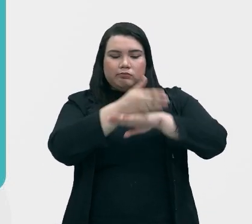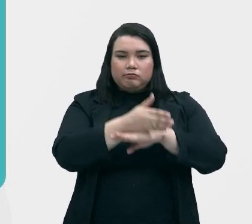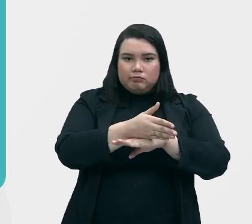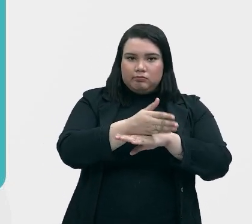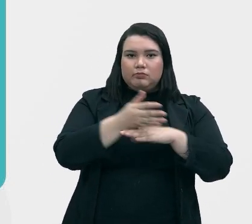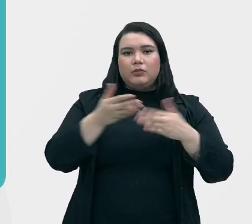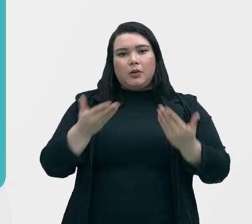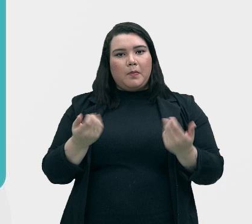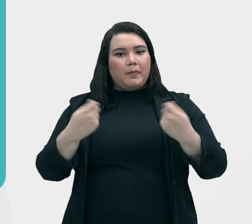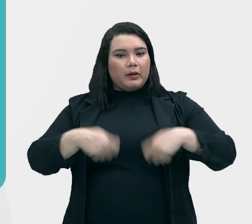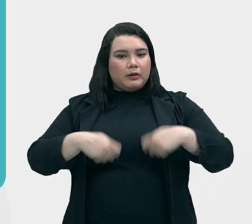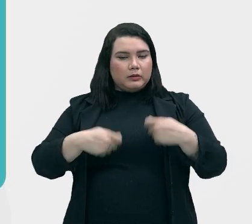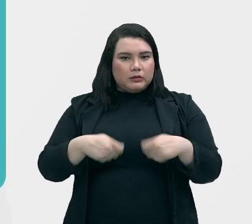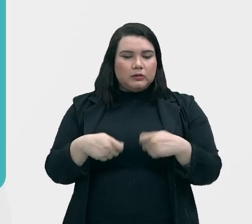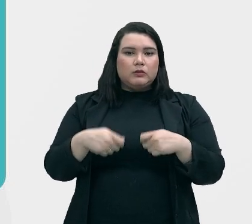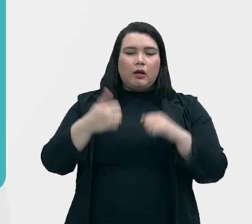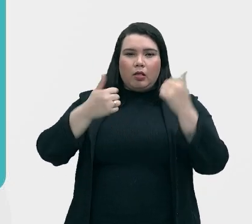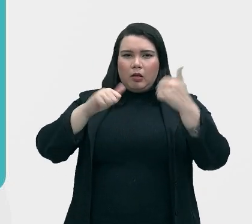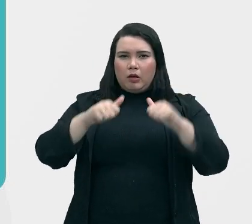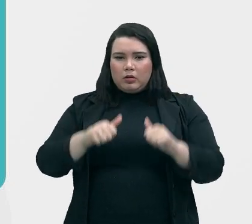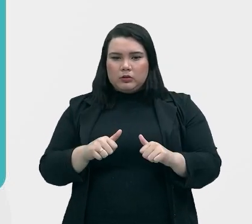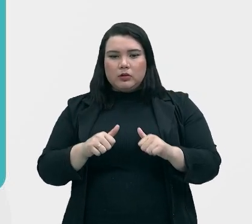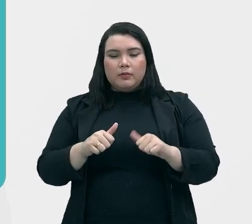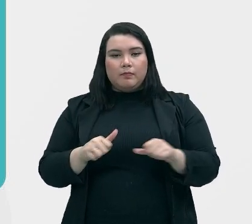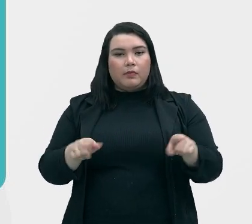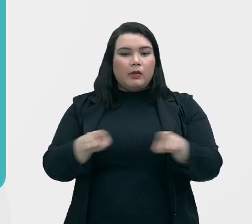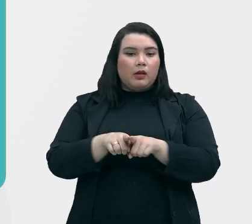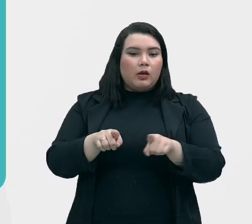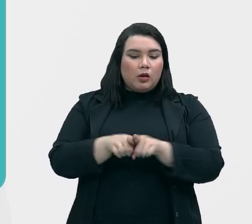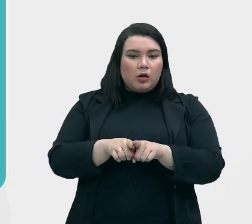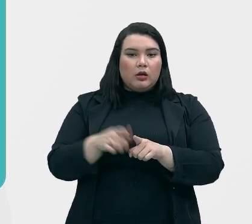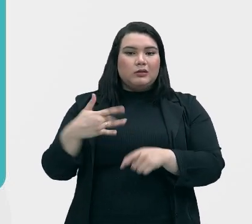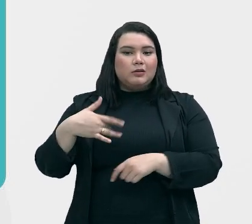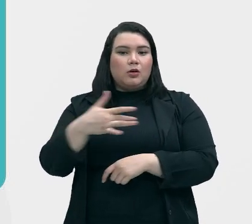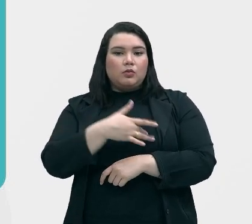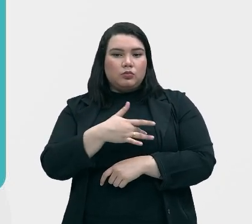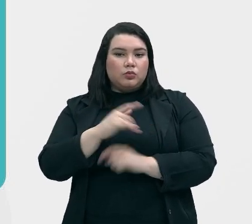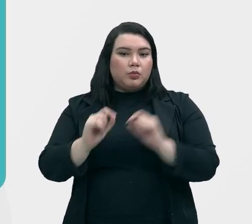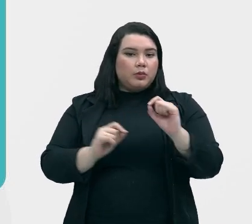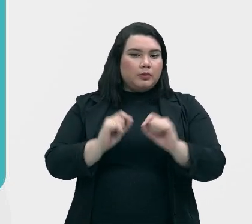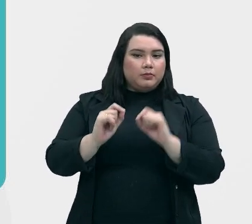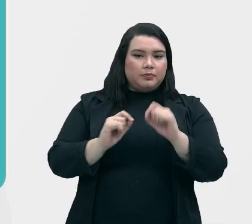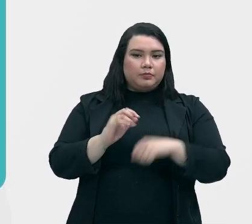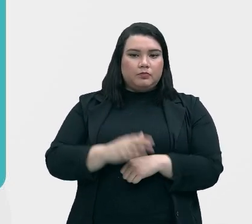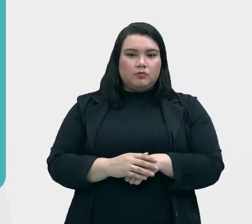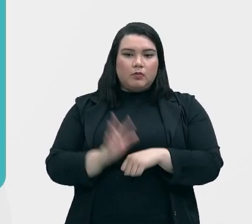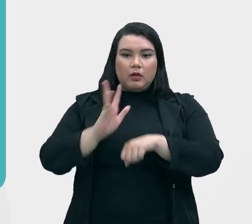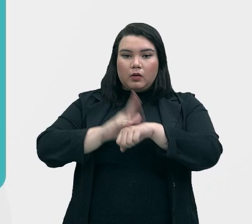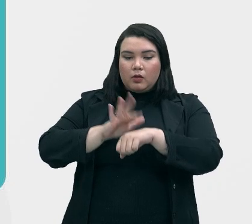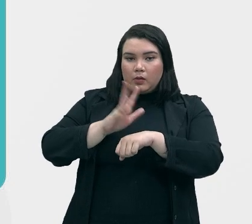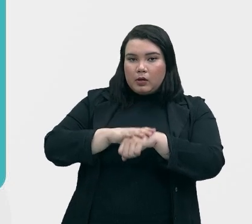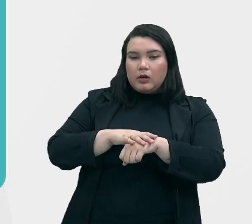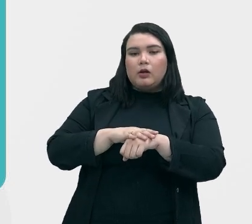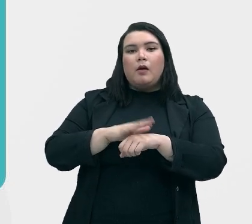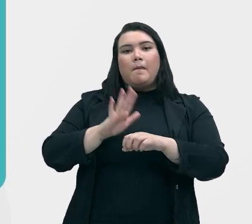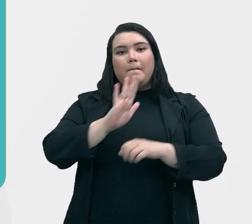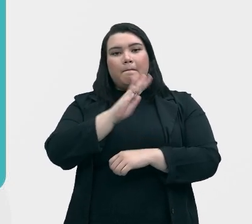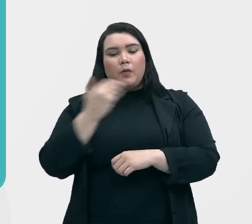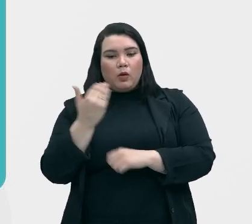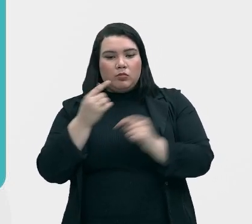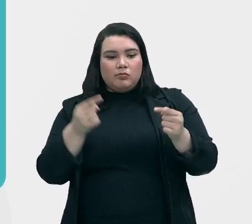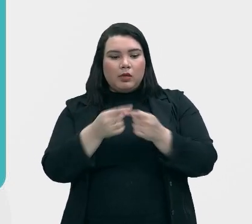tudo isso precisa ser muito bem analisado. E aí, os efeitos na saúde. Nós temos doenças e mortes associadas